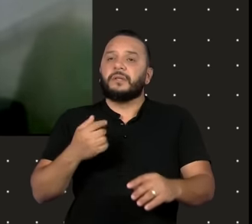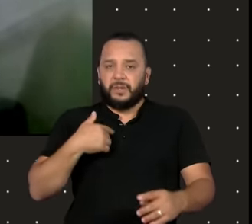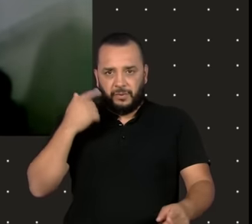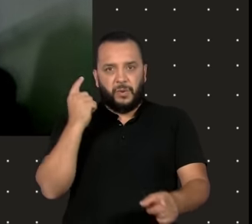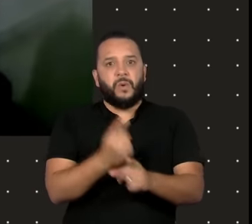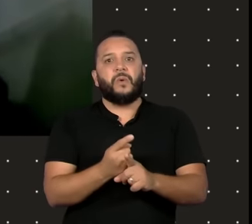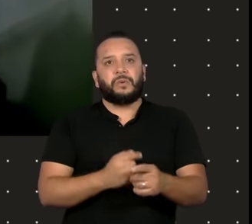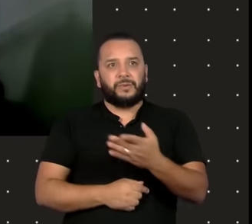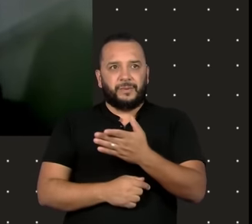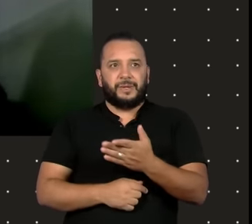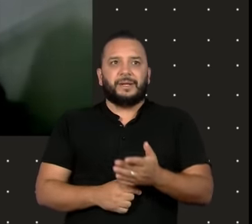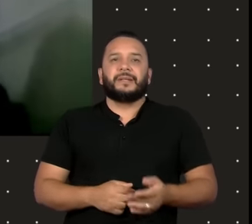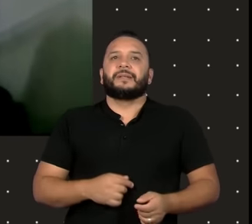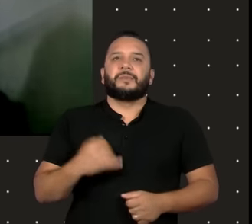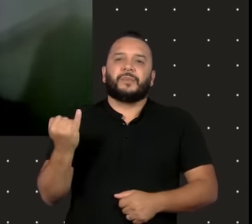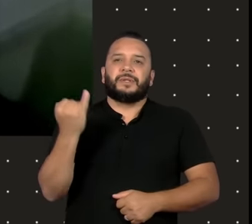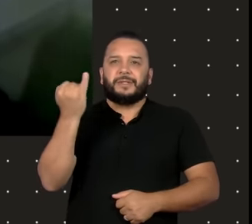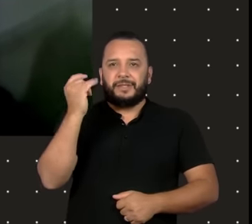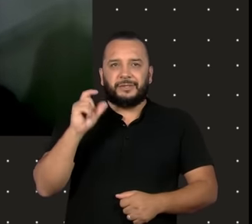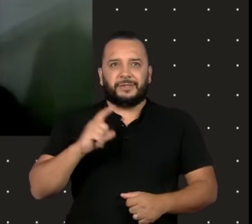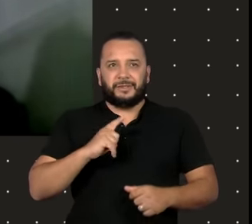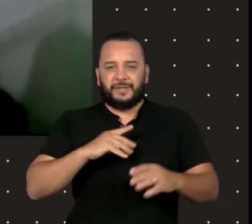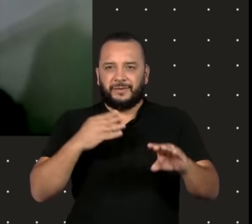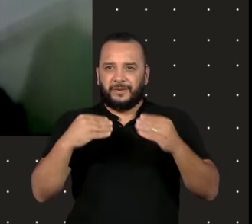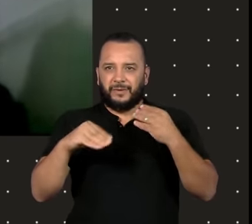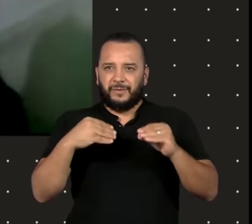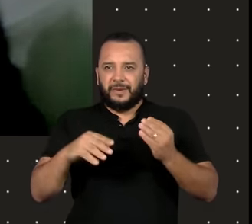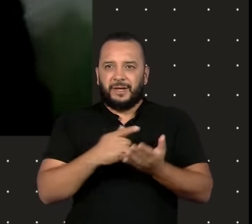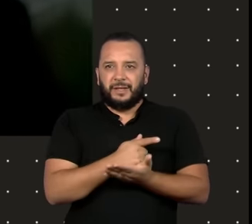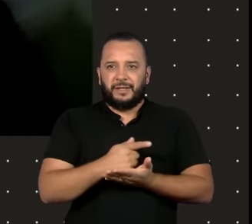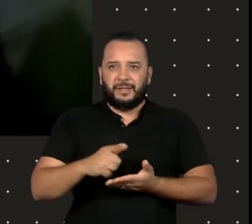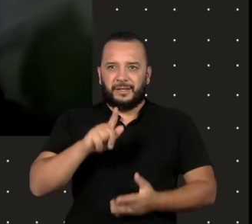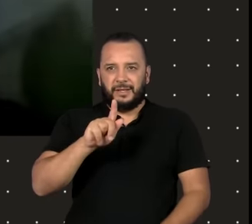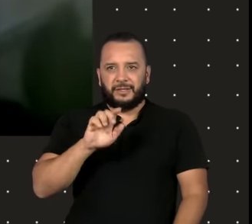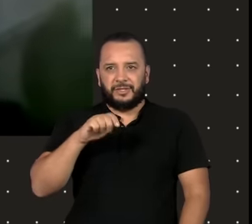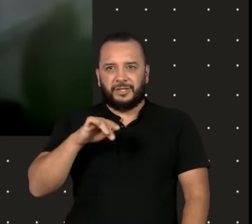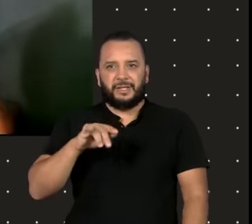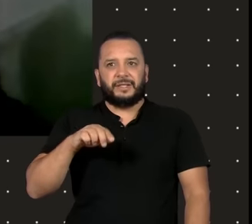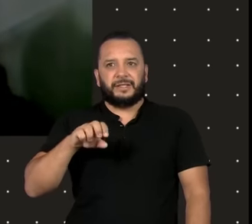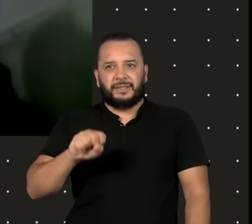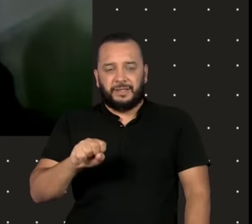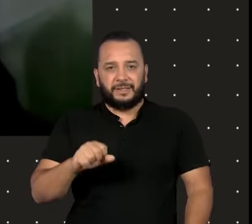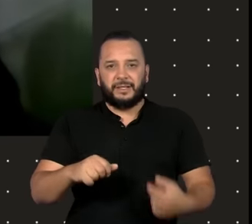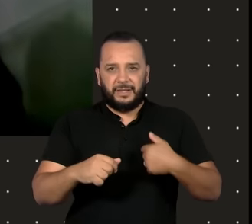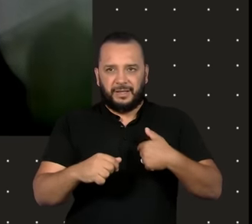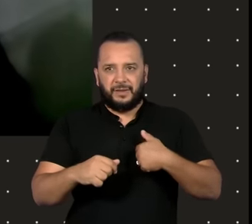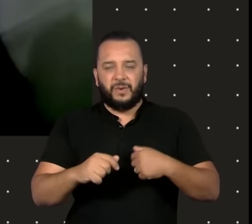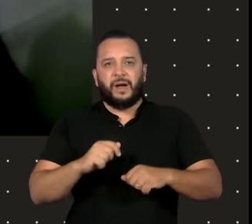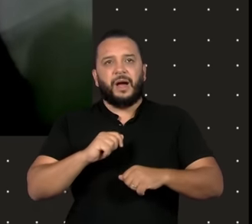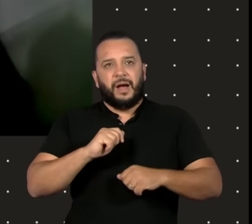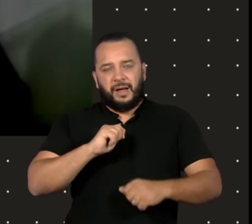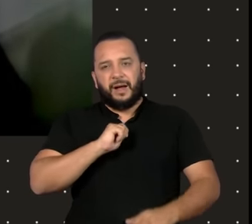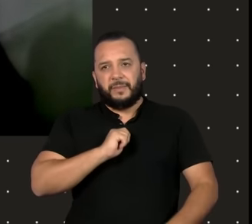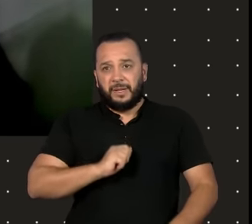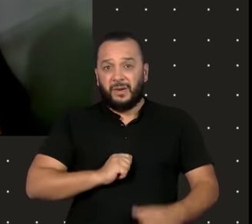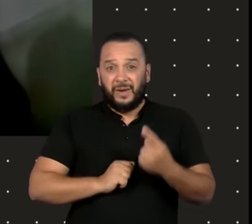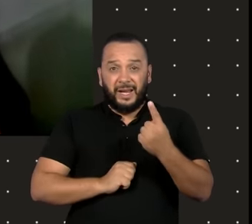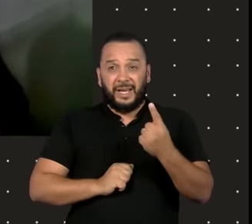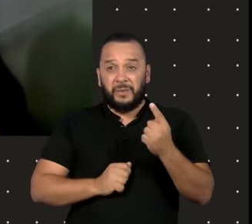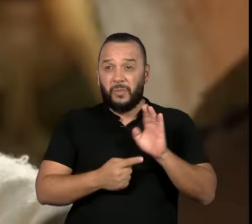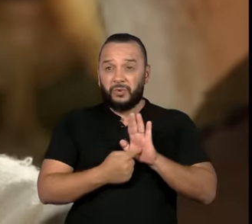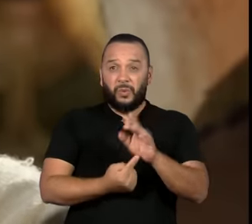também foi muito significativo, foi na novela Gênesis, onde eu fazia Abrão. Ele fez uma aparição